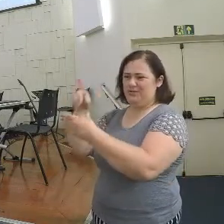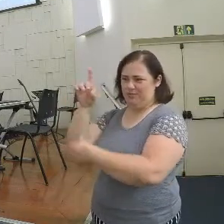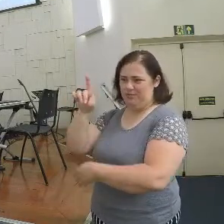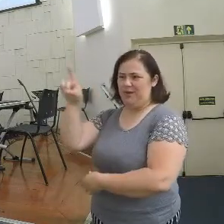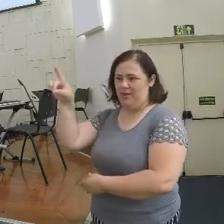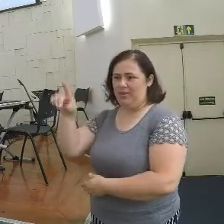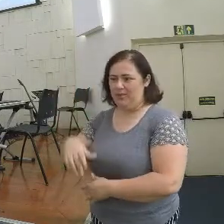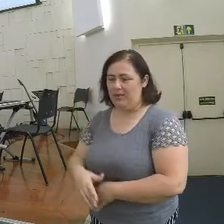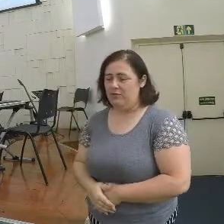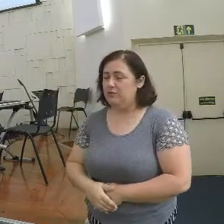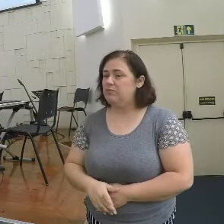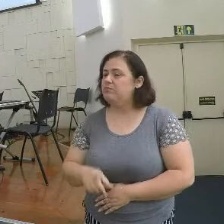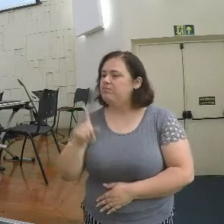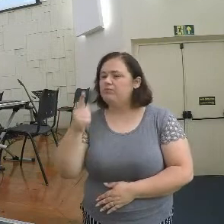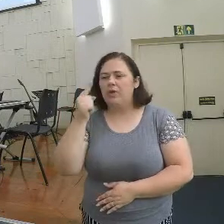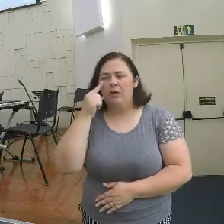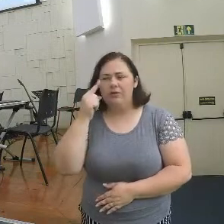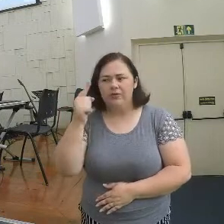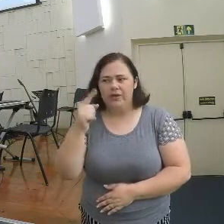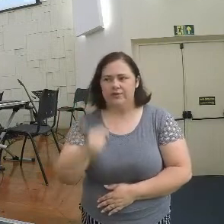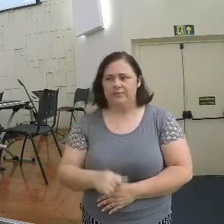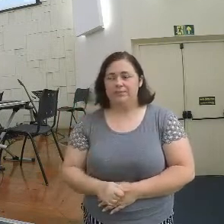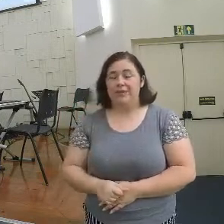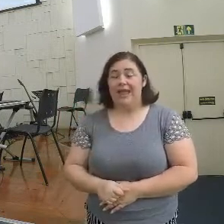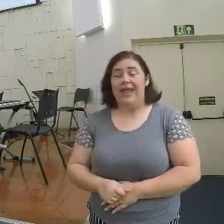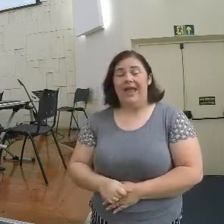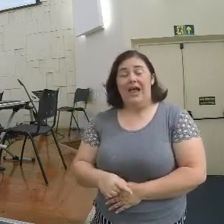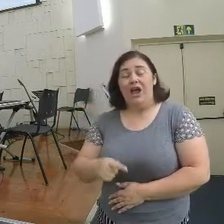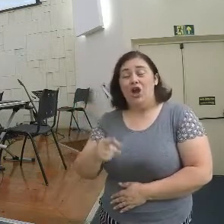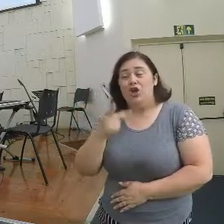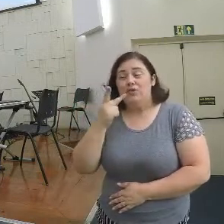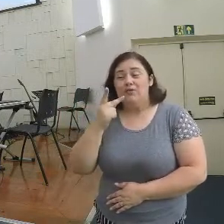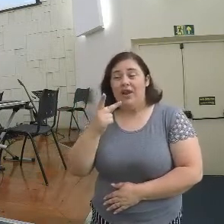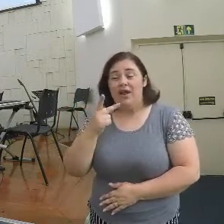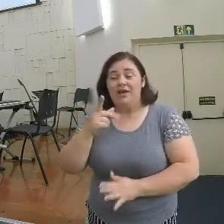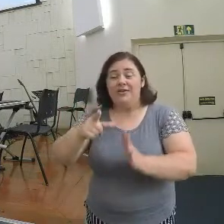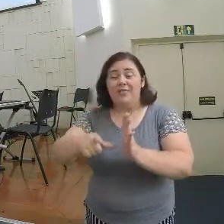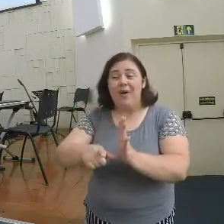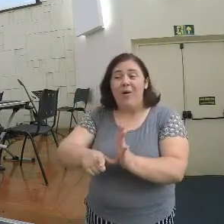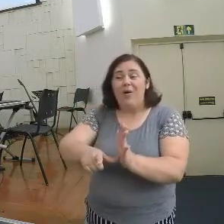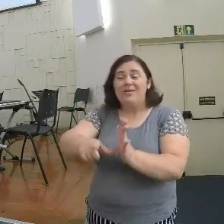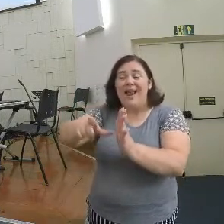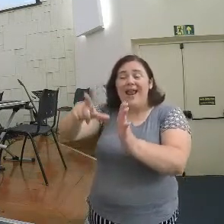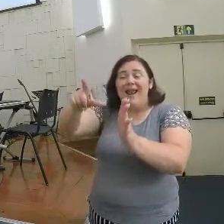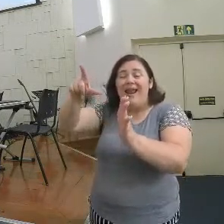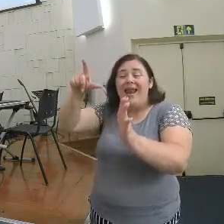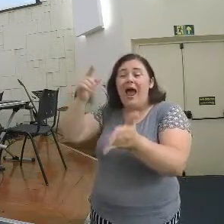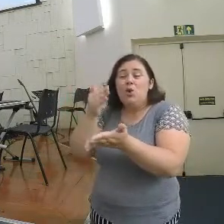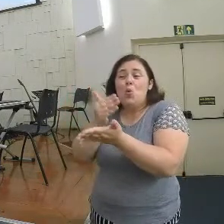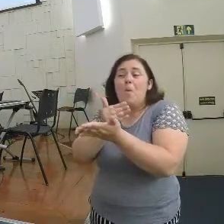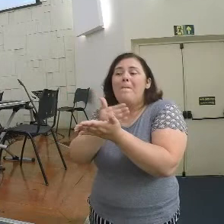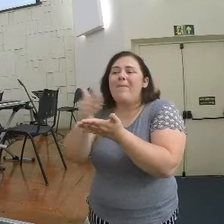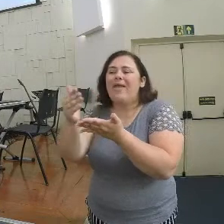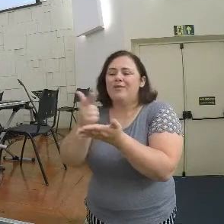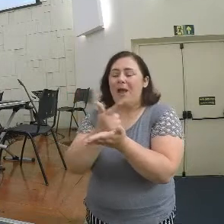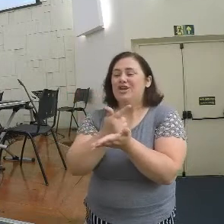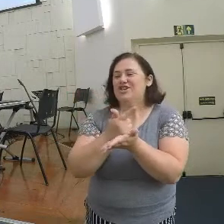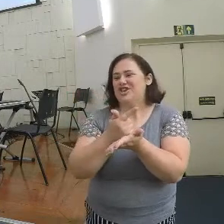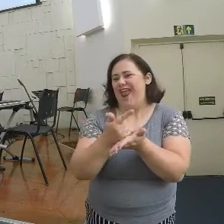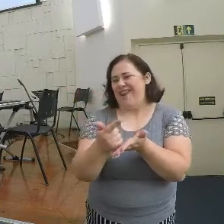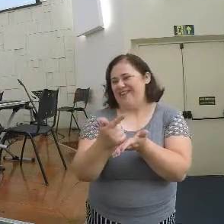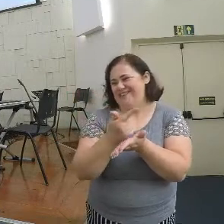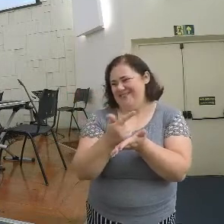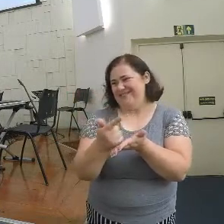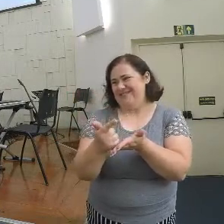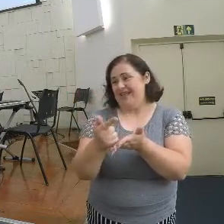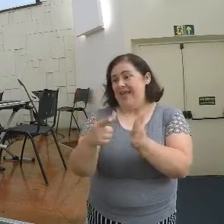que nós estamos falando de um sacerdócio que é anterior ao sacerdócio levítico, é anterior ao estabelecimento da lei,